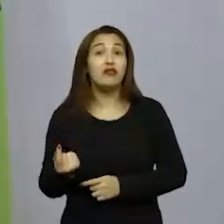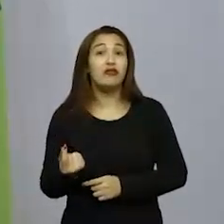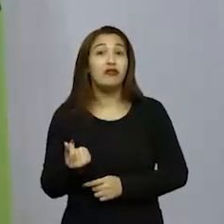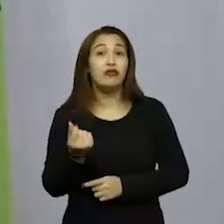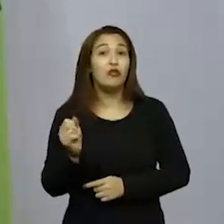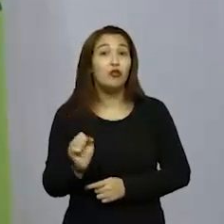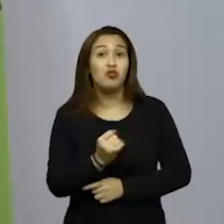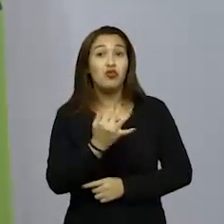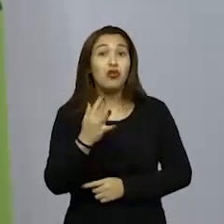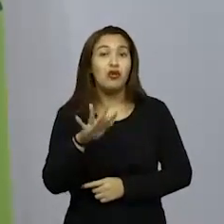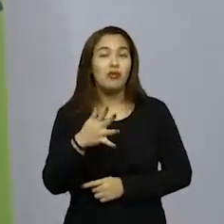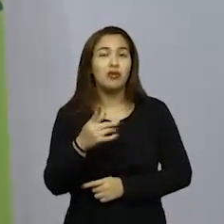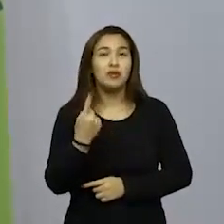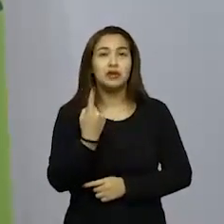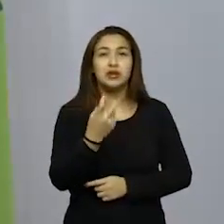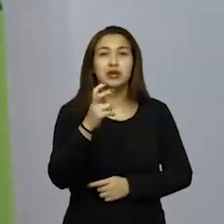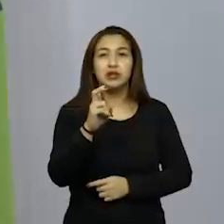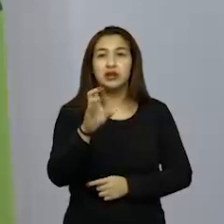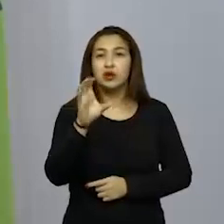quase